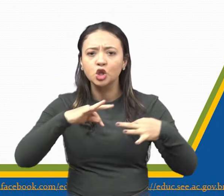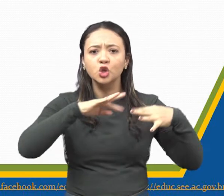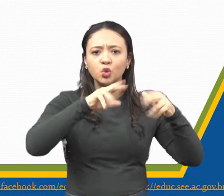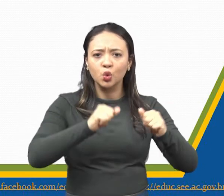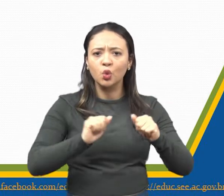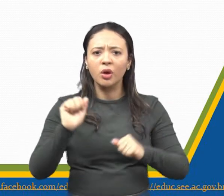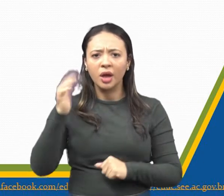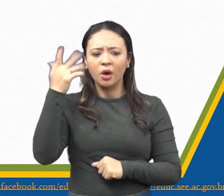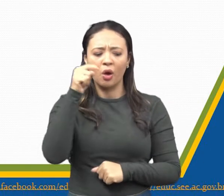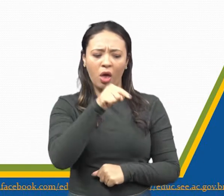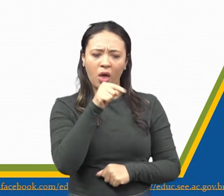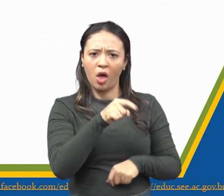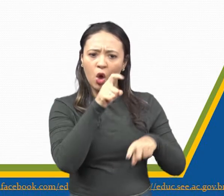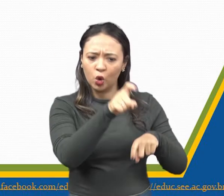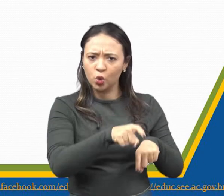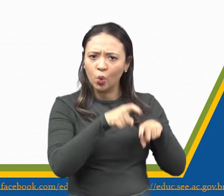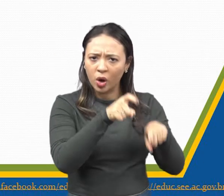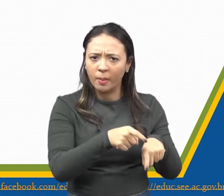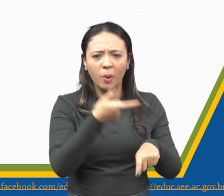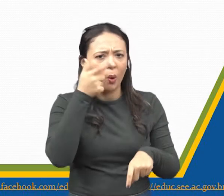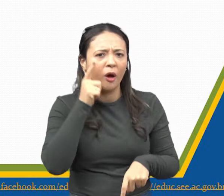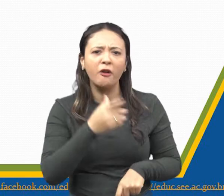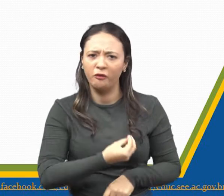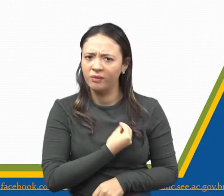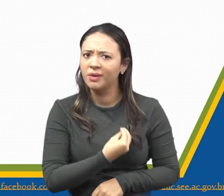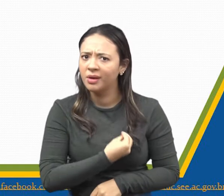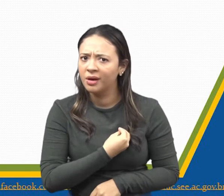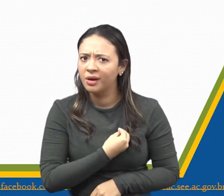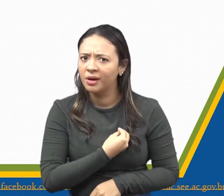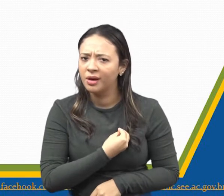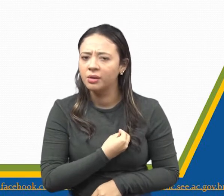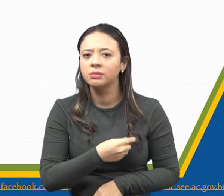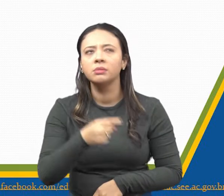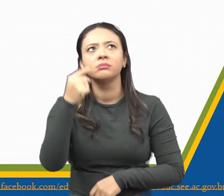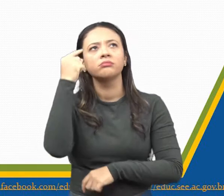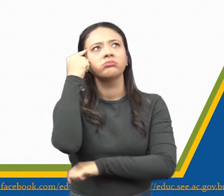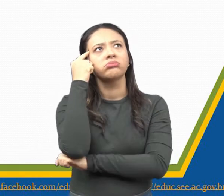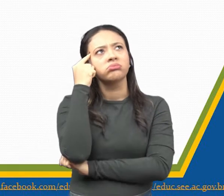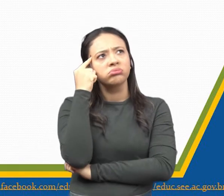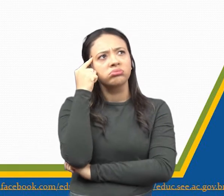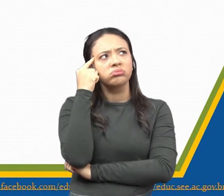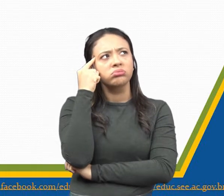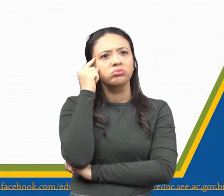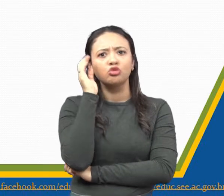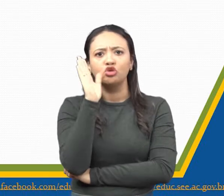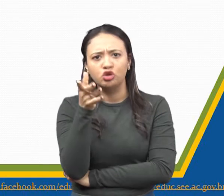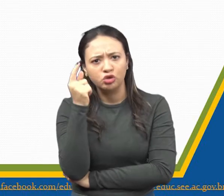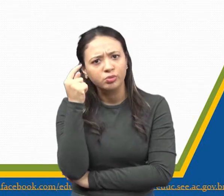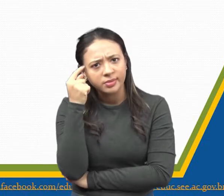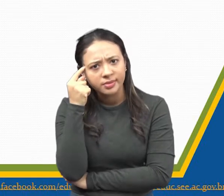são realizadas no campo para sobreviverem? Já pararam para pensar nisso?